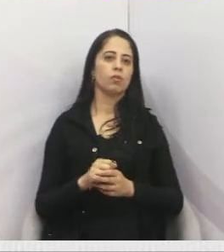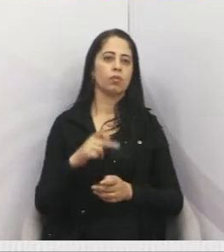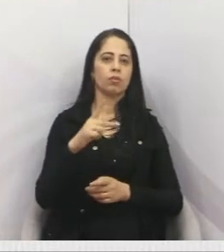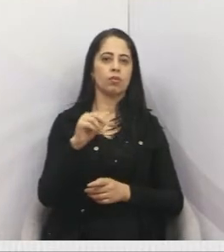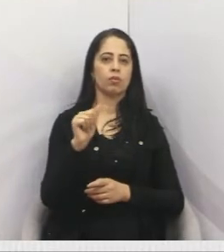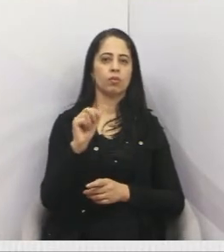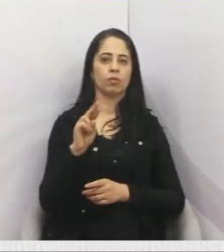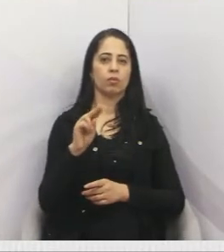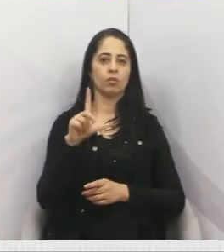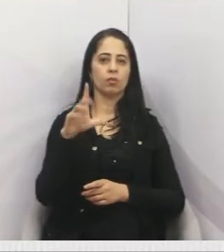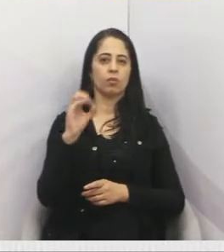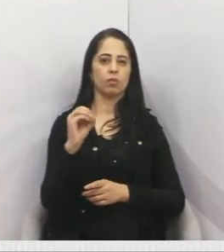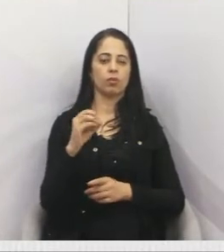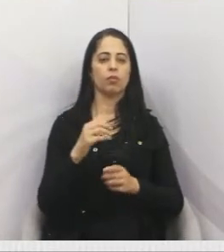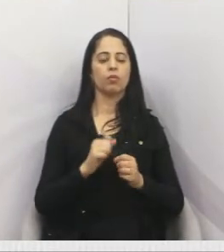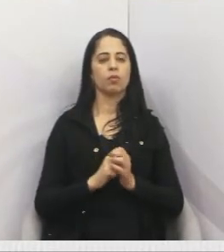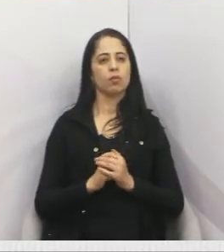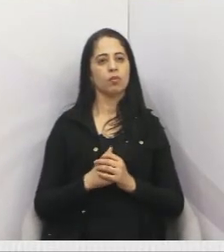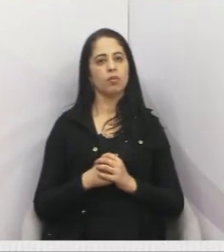Paulo Graça.